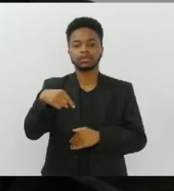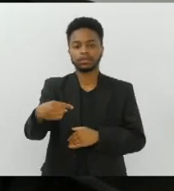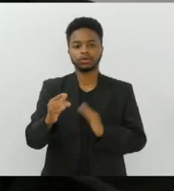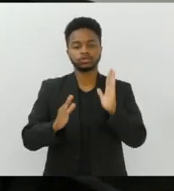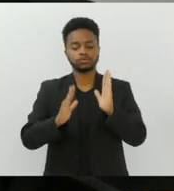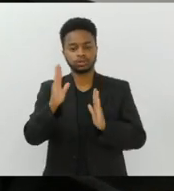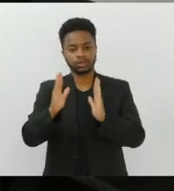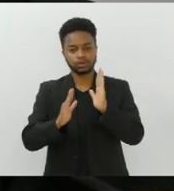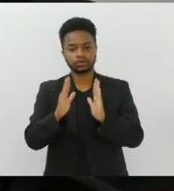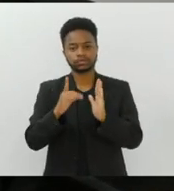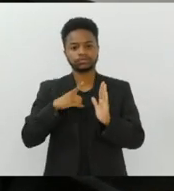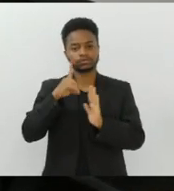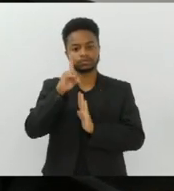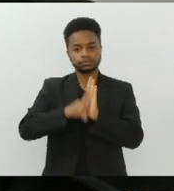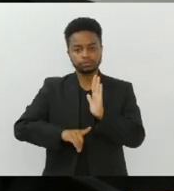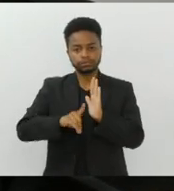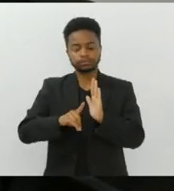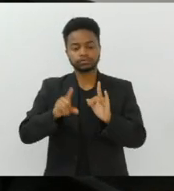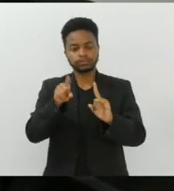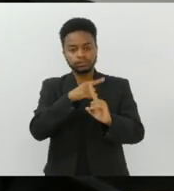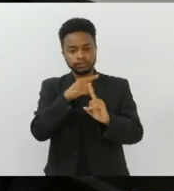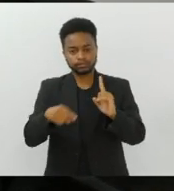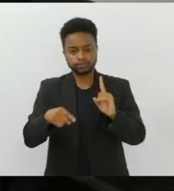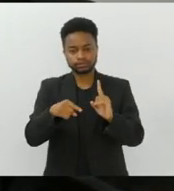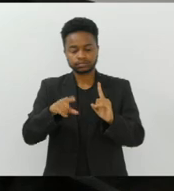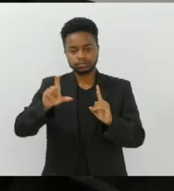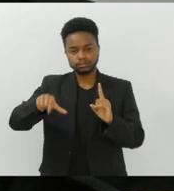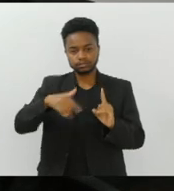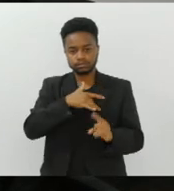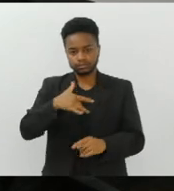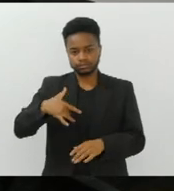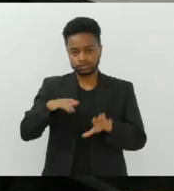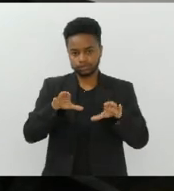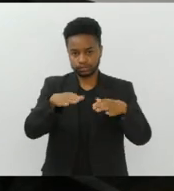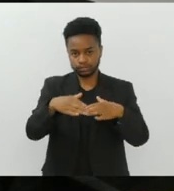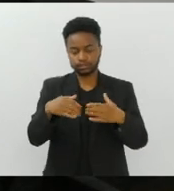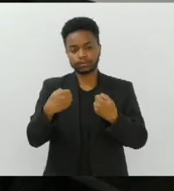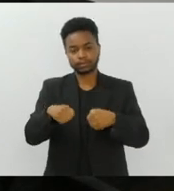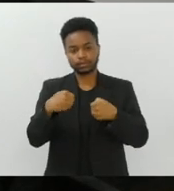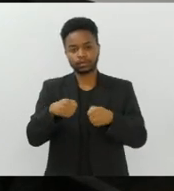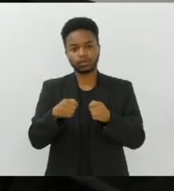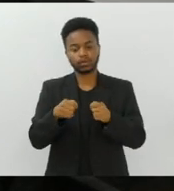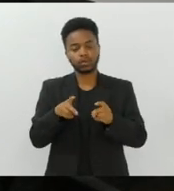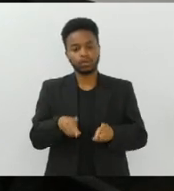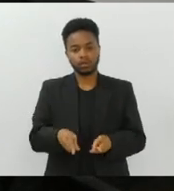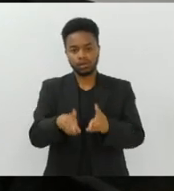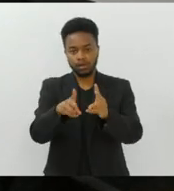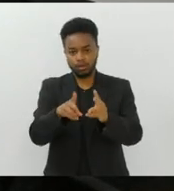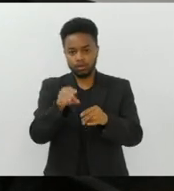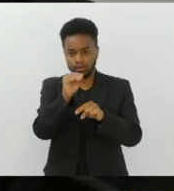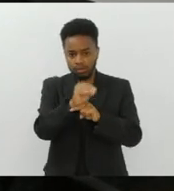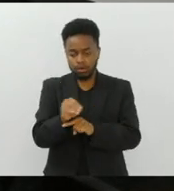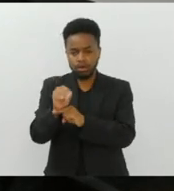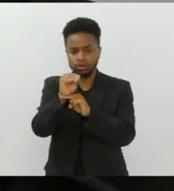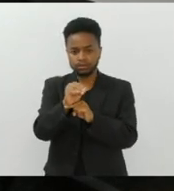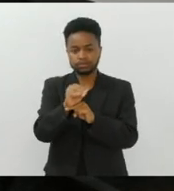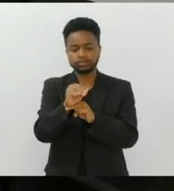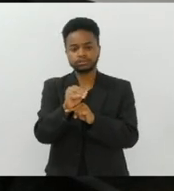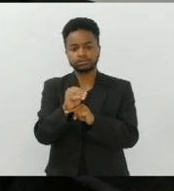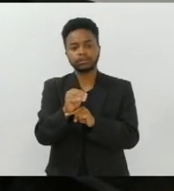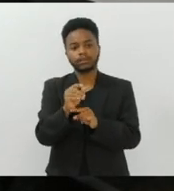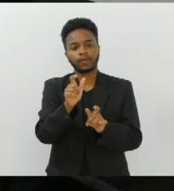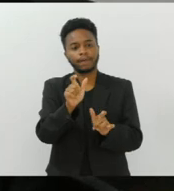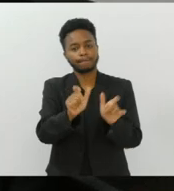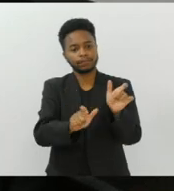regular do direito à rescisão unilateral do plano coletivo, deverá assegurar a continuidade dos cuidados assistenciais prescritos ao